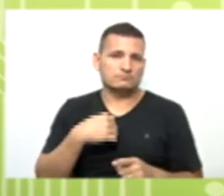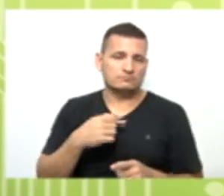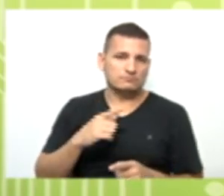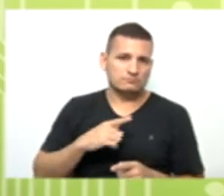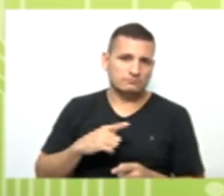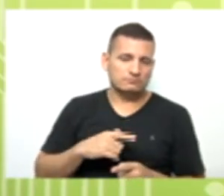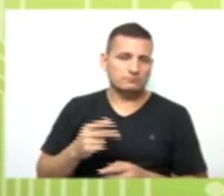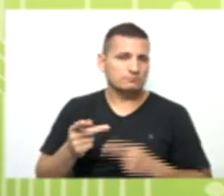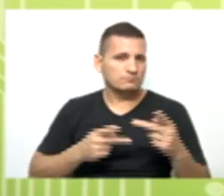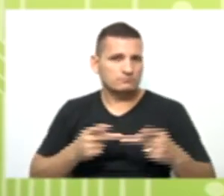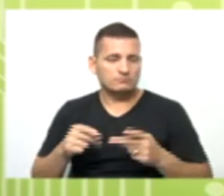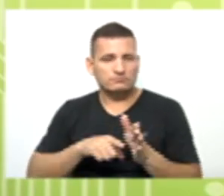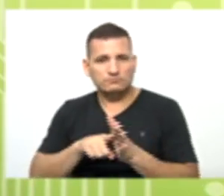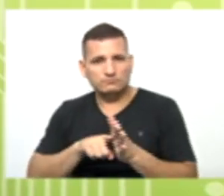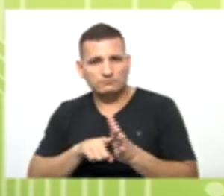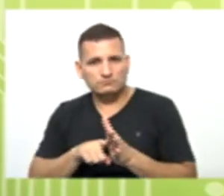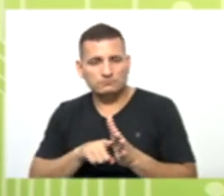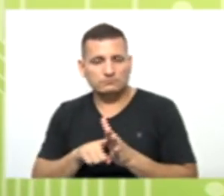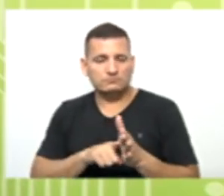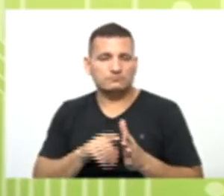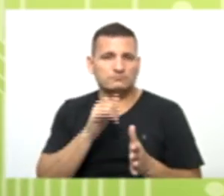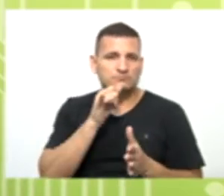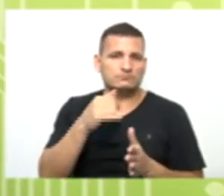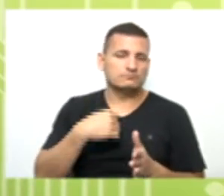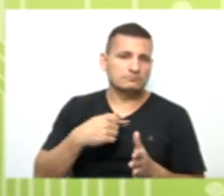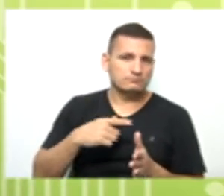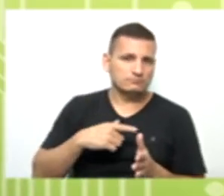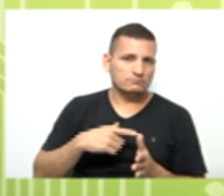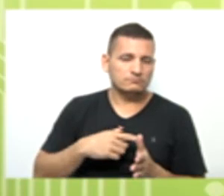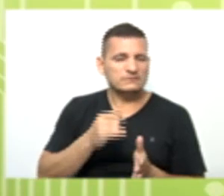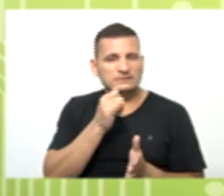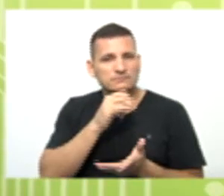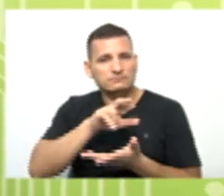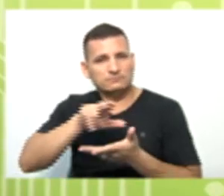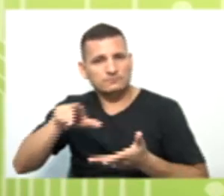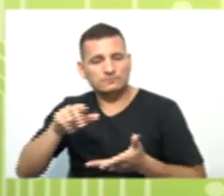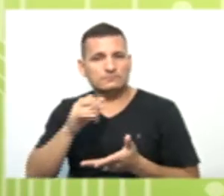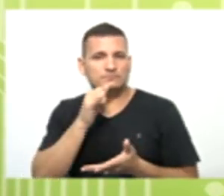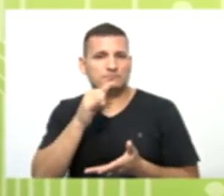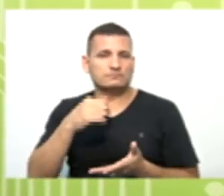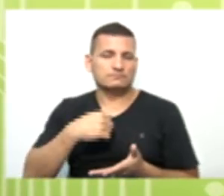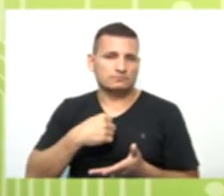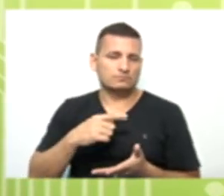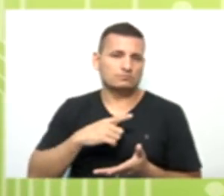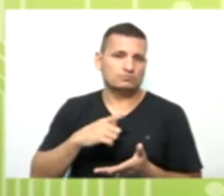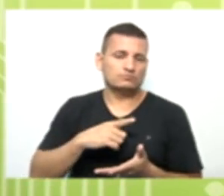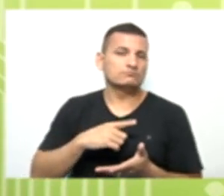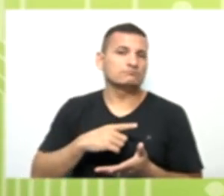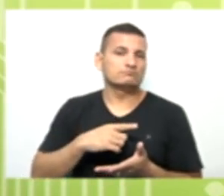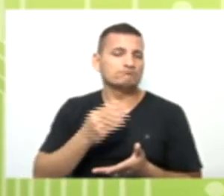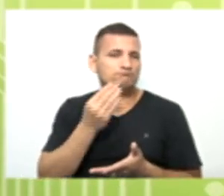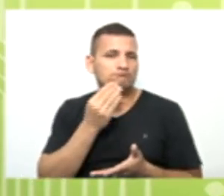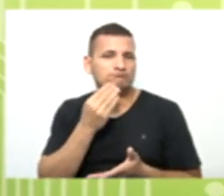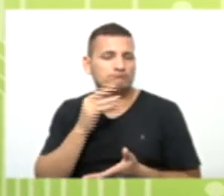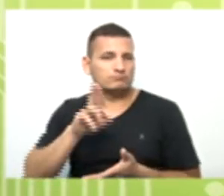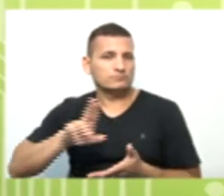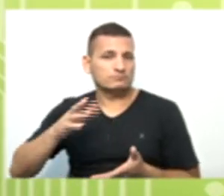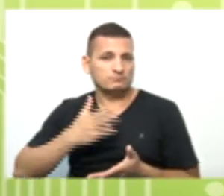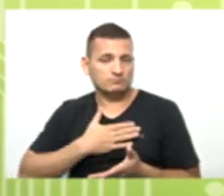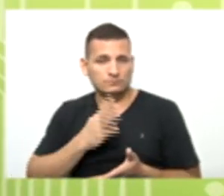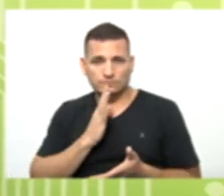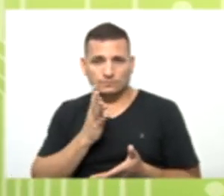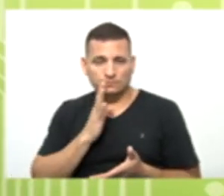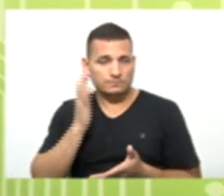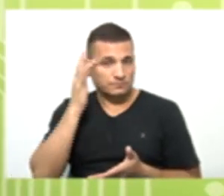pesquisa, né, se eu tenho simulações, se eu tenho oportunidades de aplicar o conhecimento